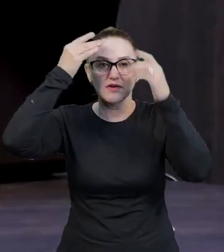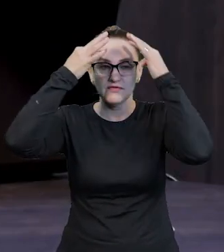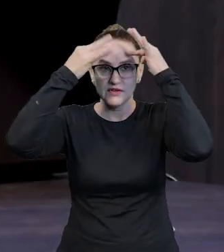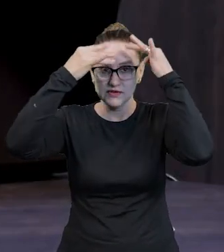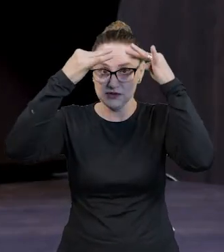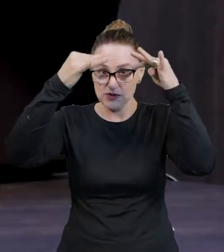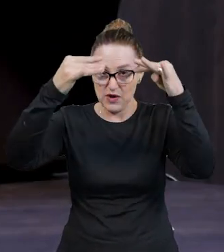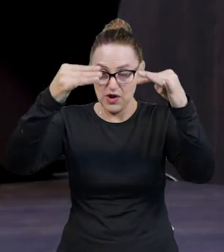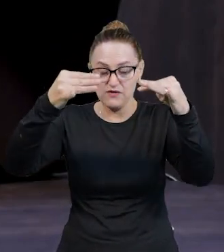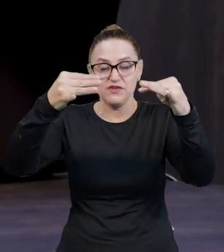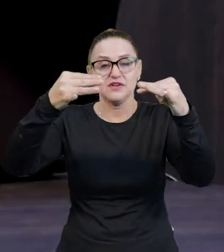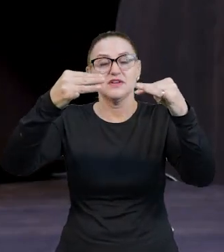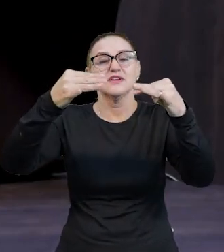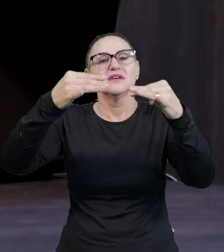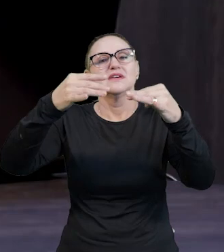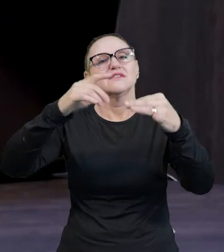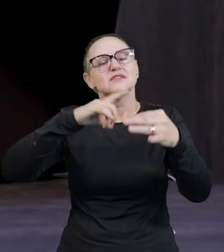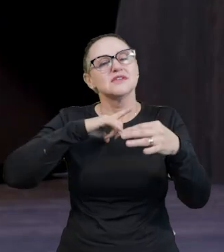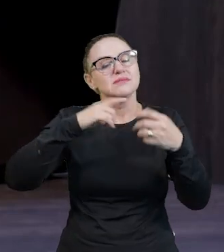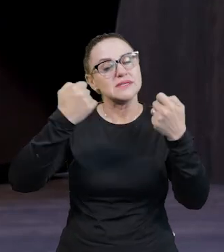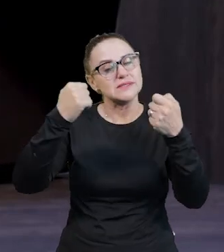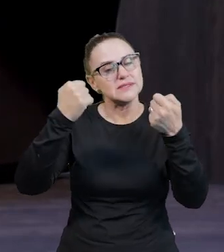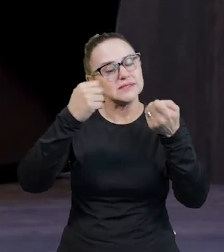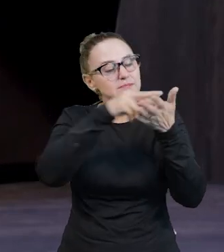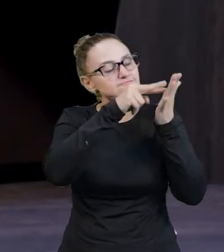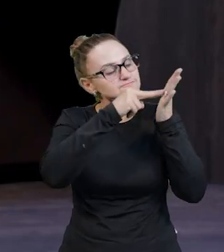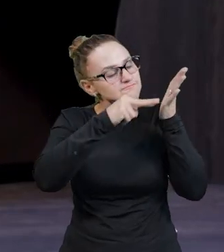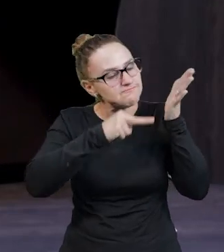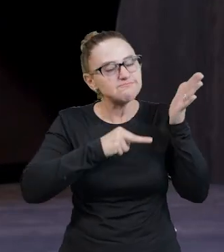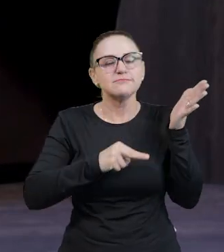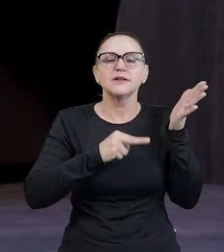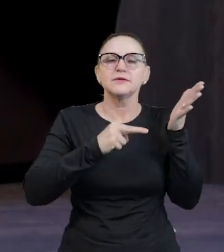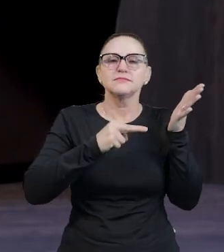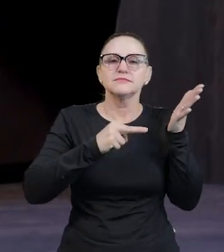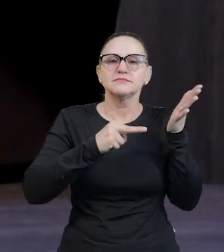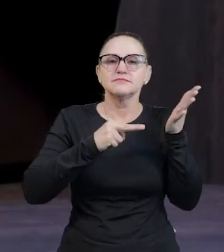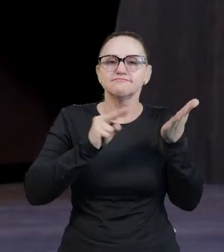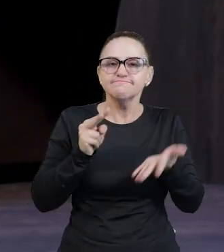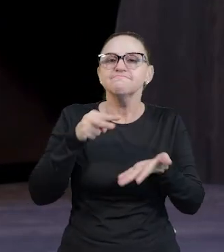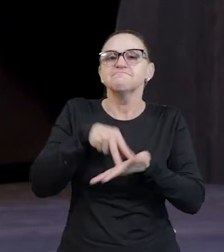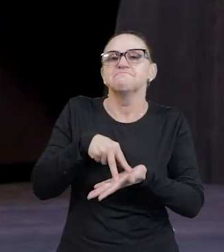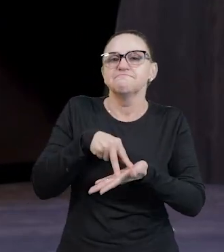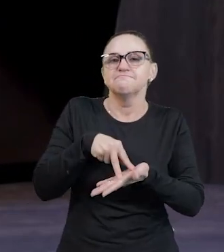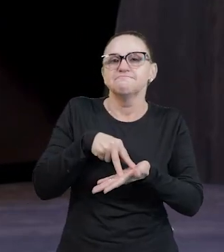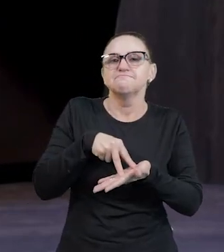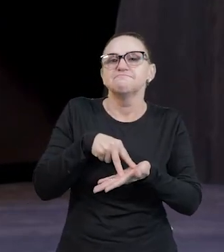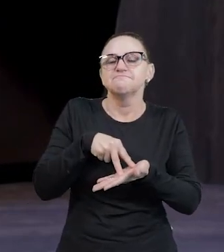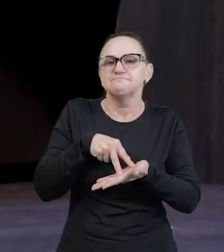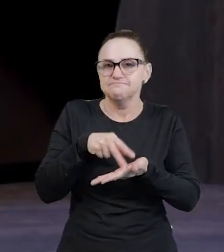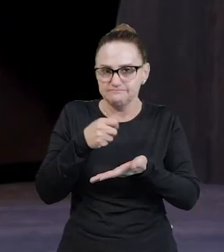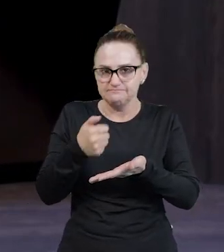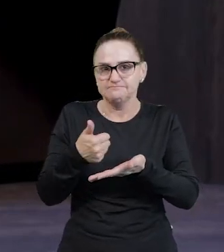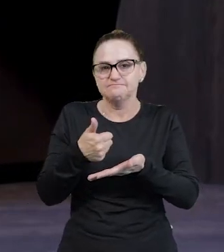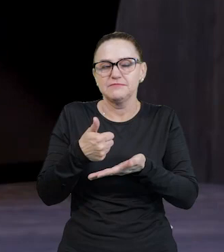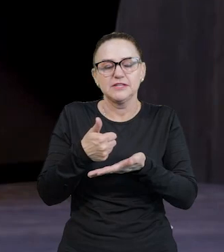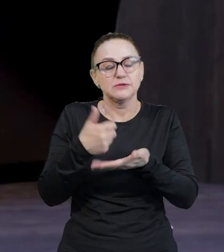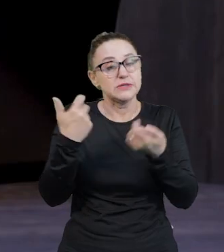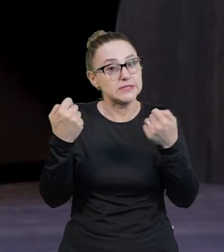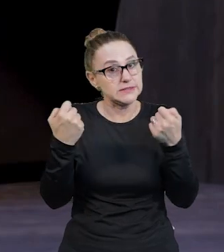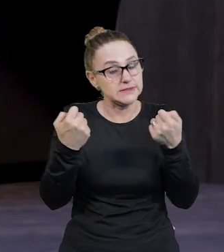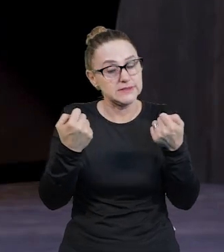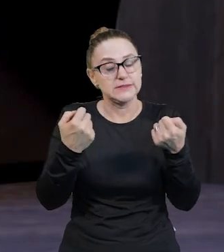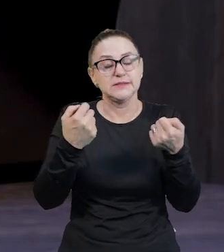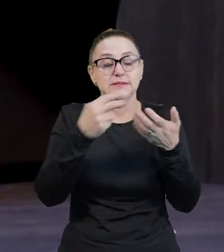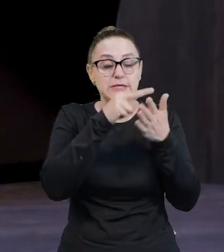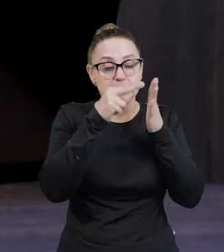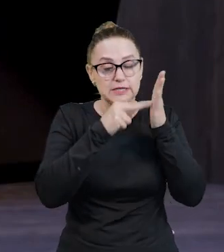esteja amparado, esteja ancorado pelas leituras que você fez para chegar a uma boa resposta. Essa resposta ela é